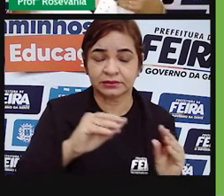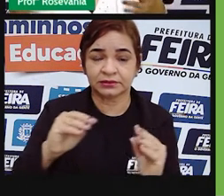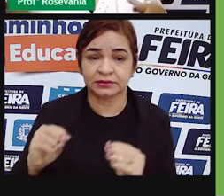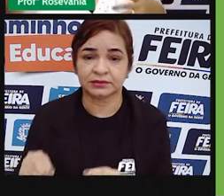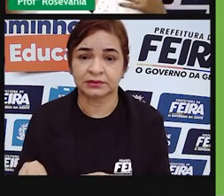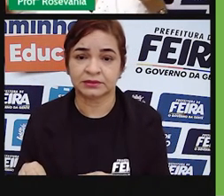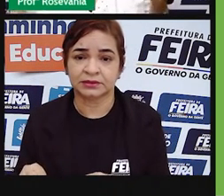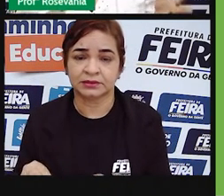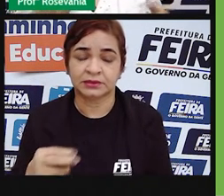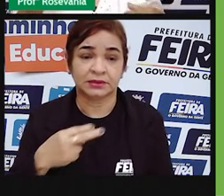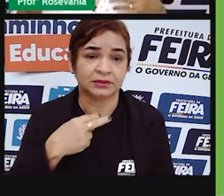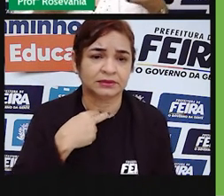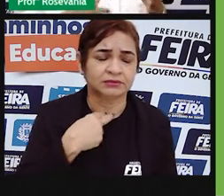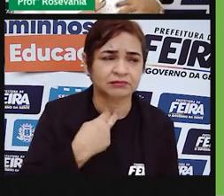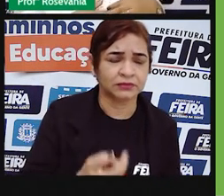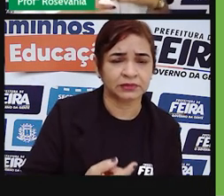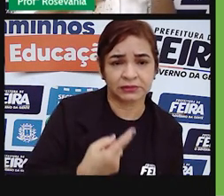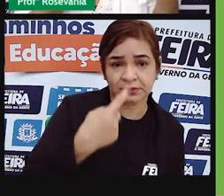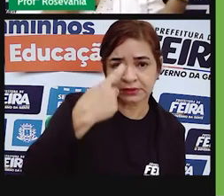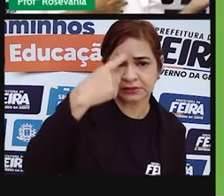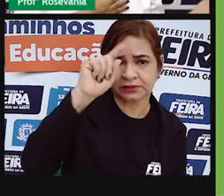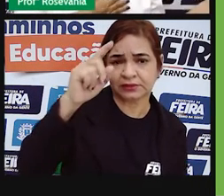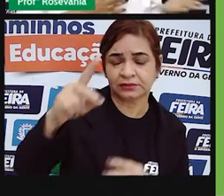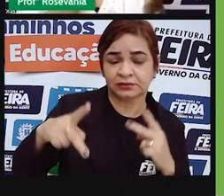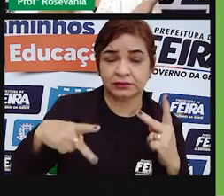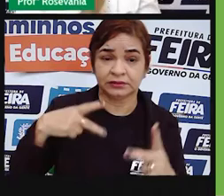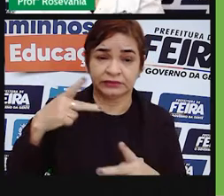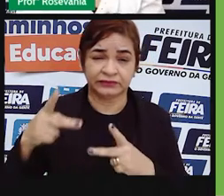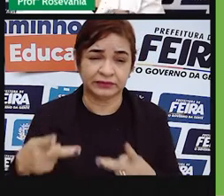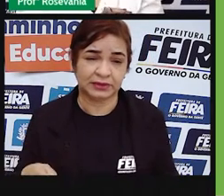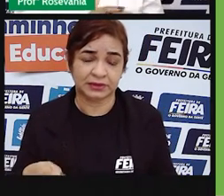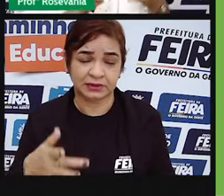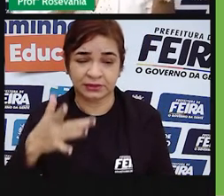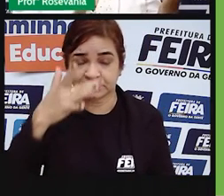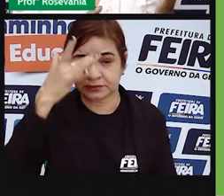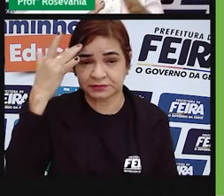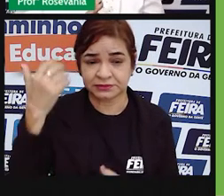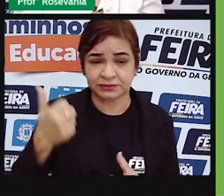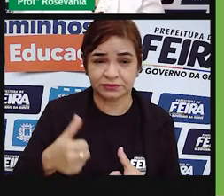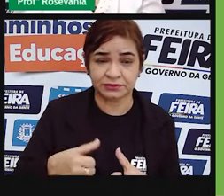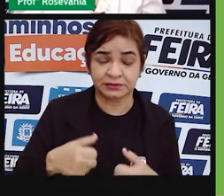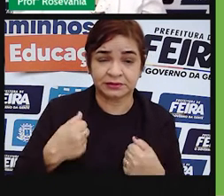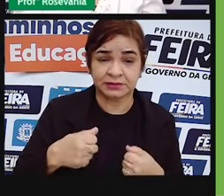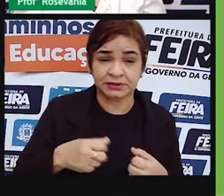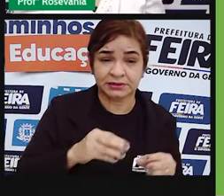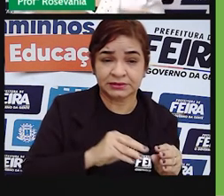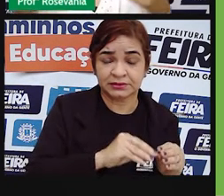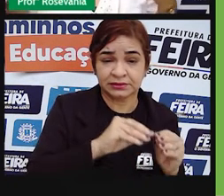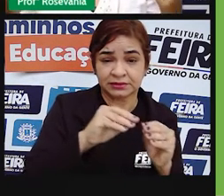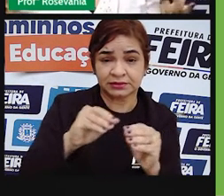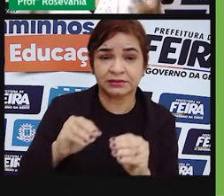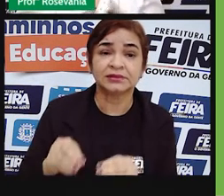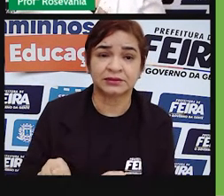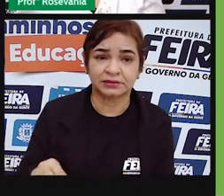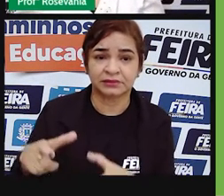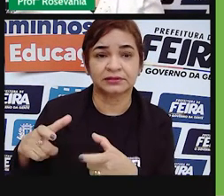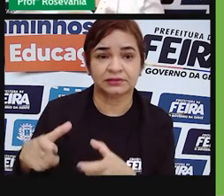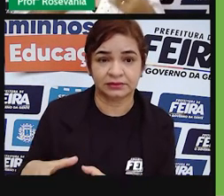pode professar suas ideias, ou que você passa a ser inimigo, né, persona não grata desse governo, e aí você